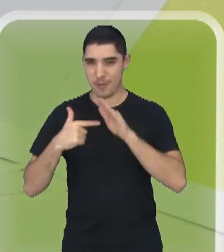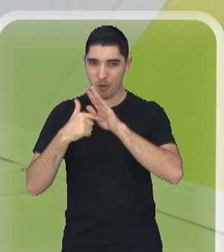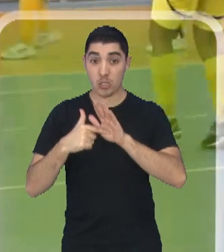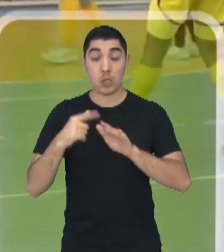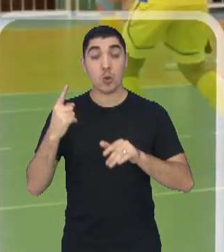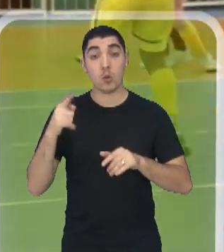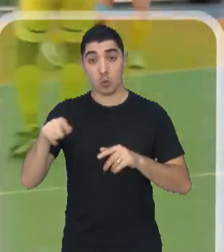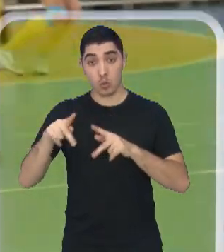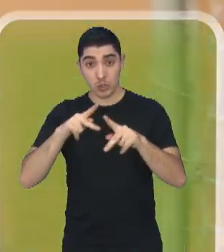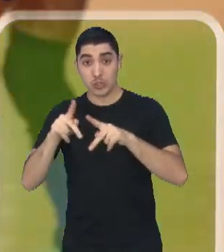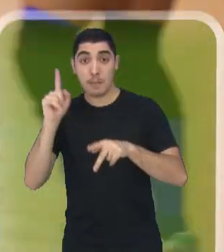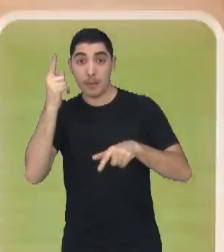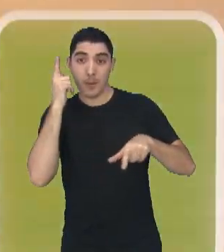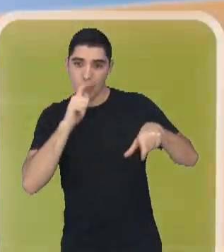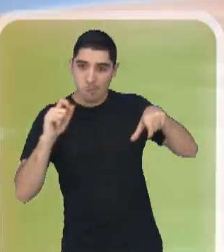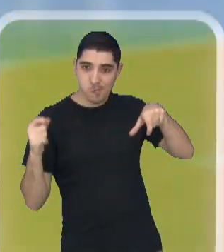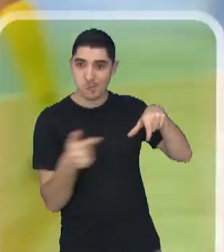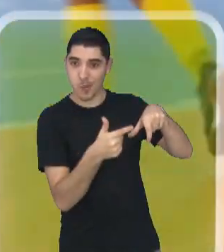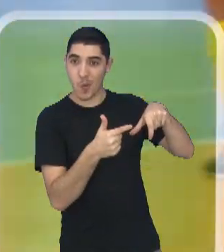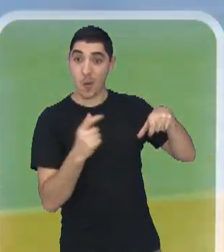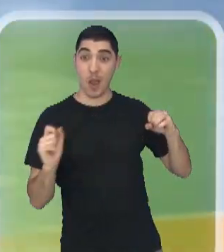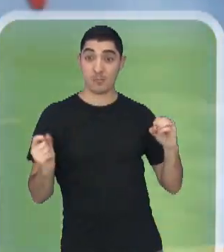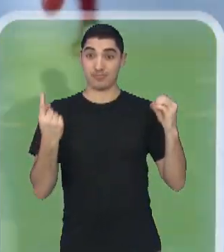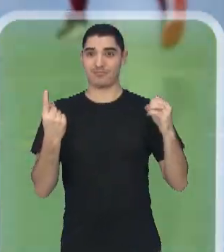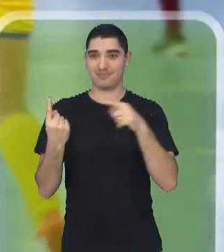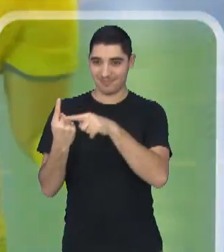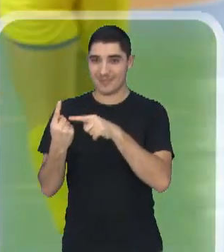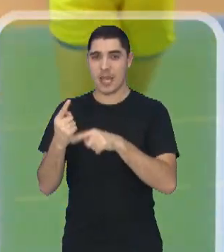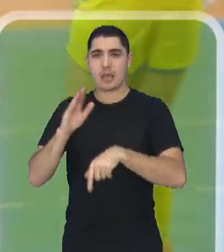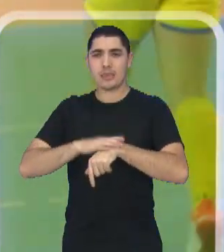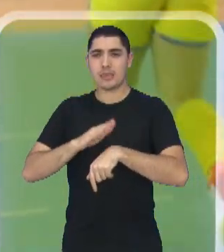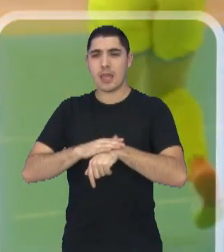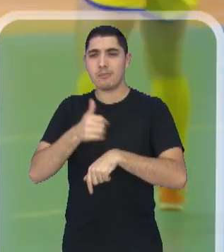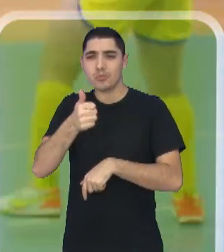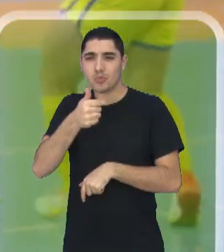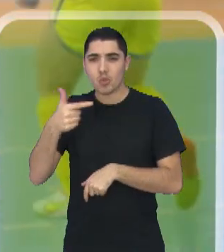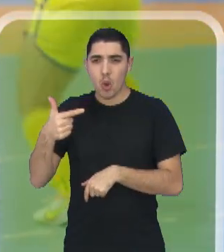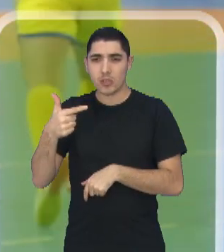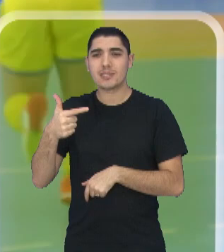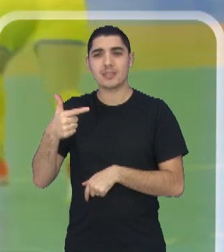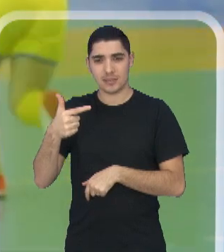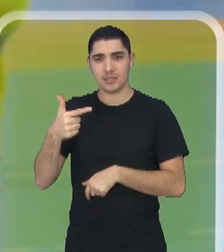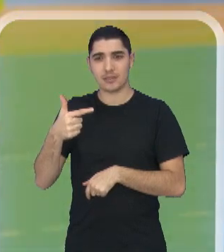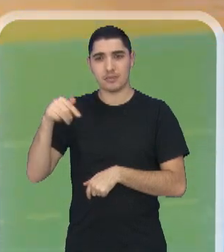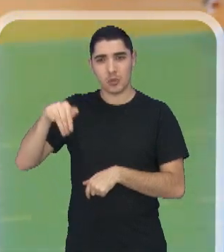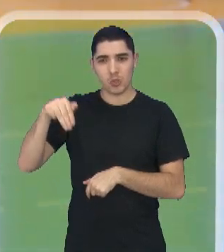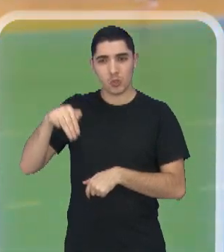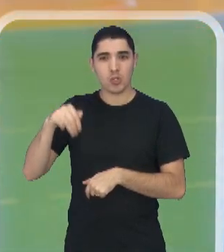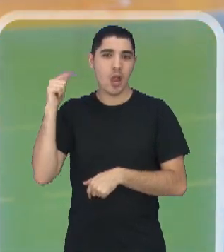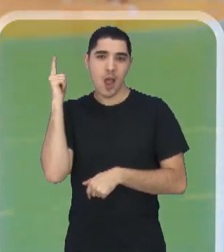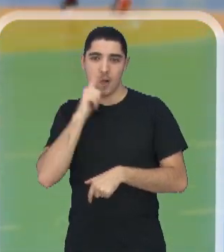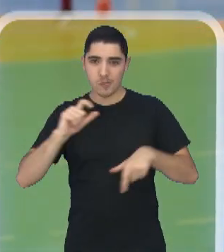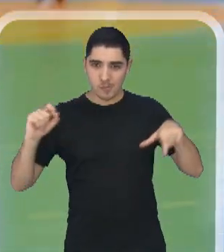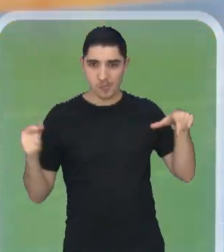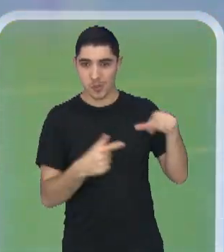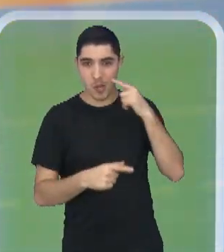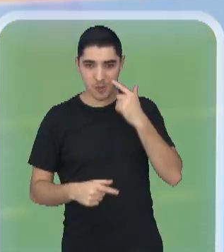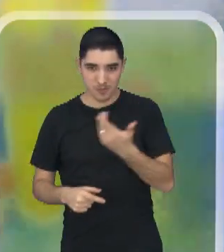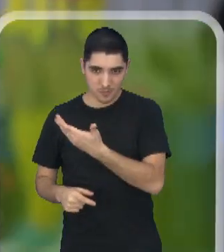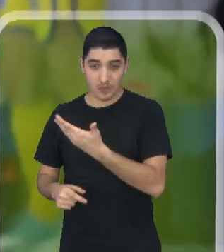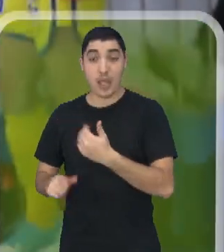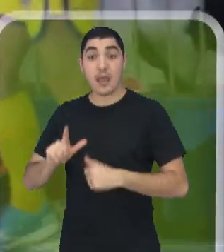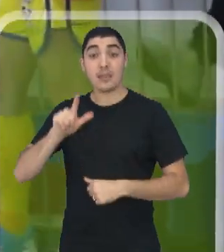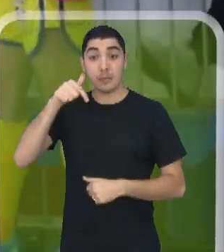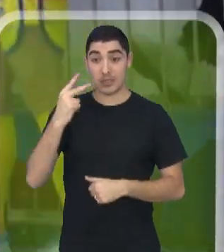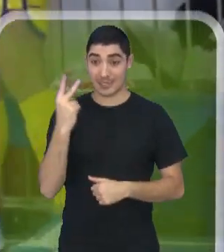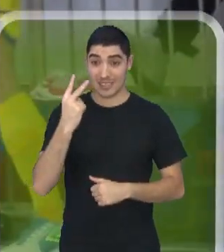placar no primeiro tempo com a Lígia aos 12h44 do primeiro tempo ainda. E no